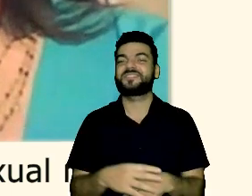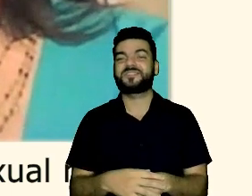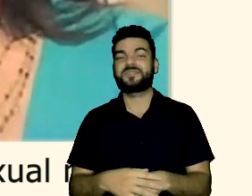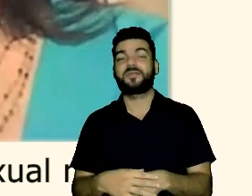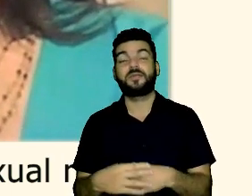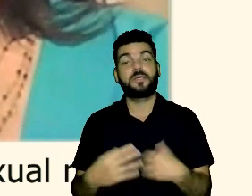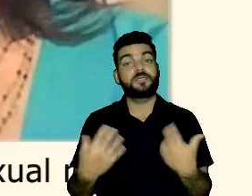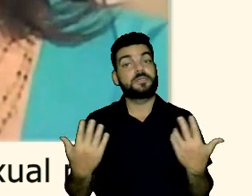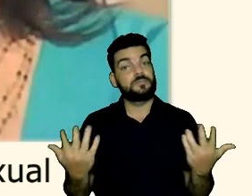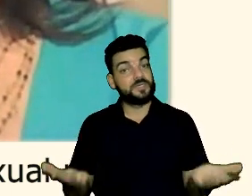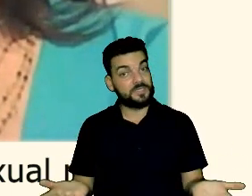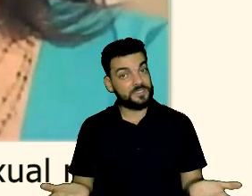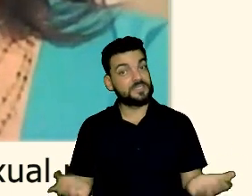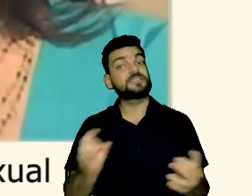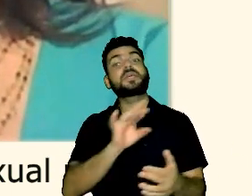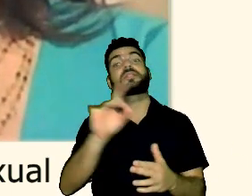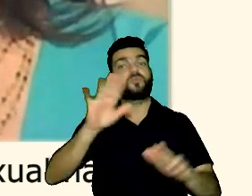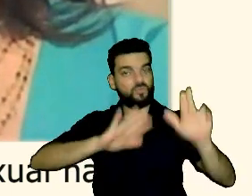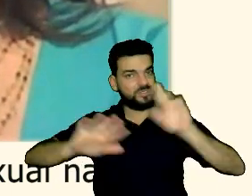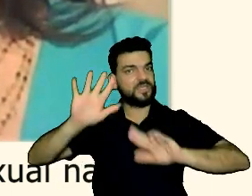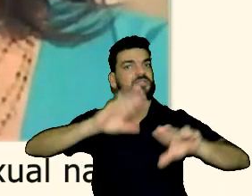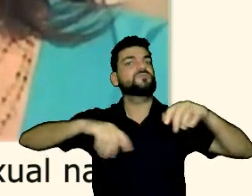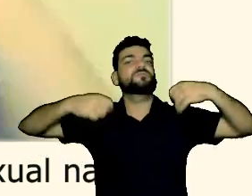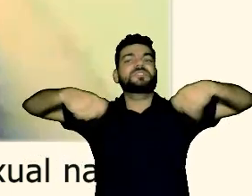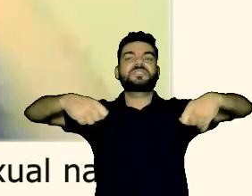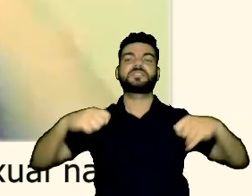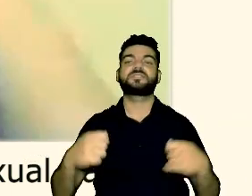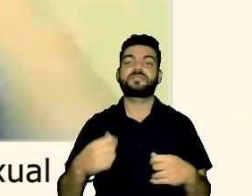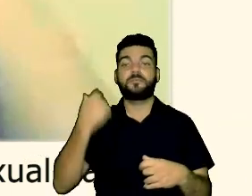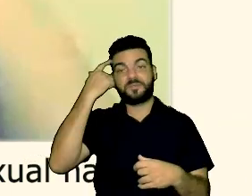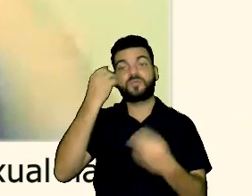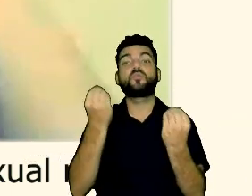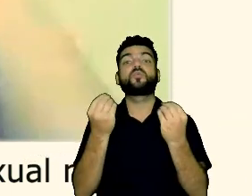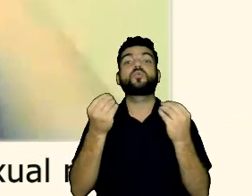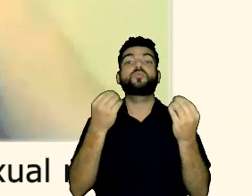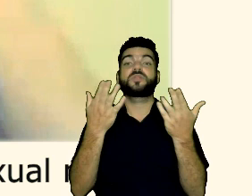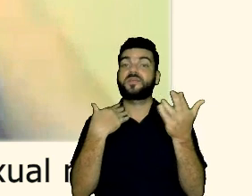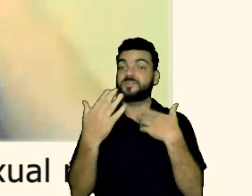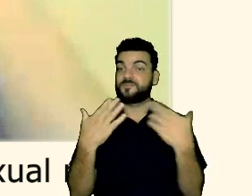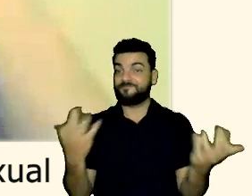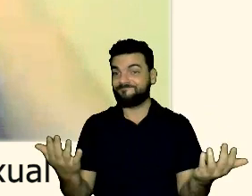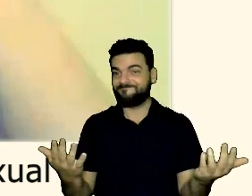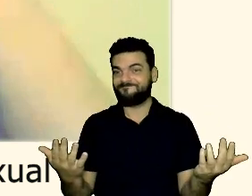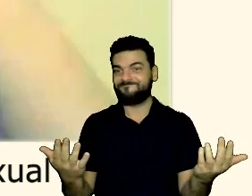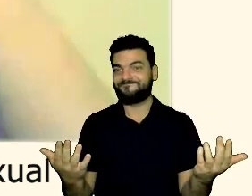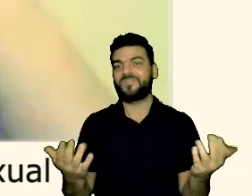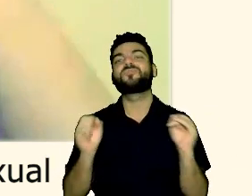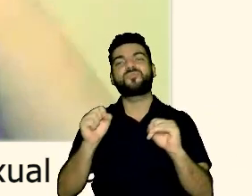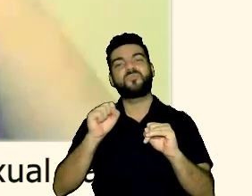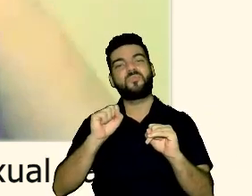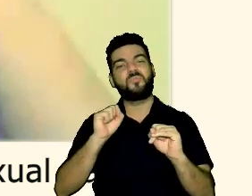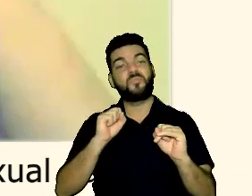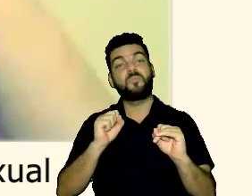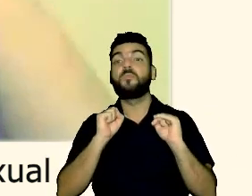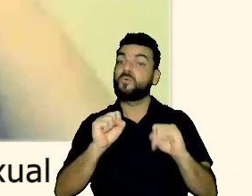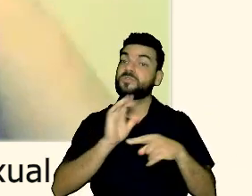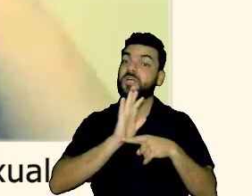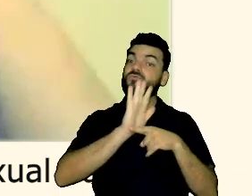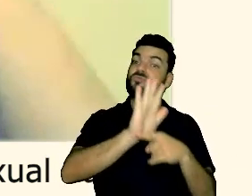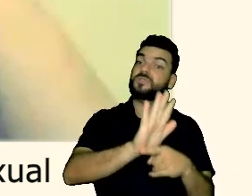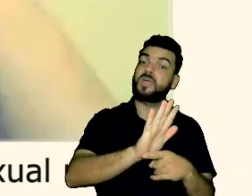de uma maneira, mas tomando certos cuidados, como cuidando da nossa comunicação, a gente